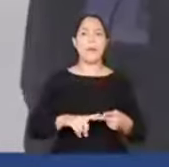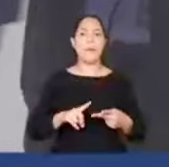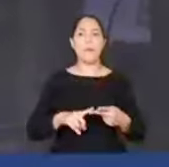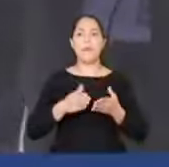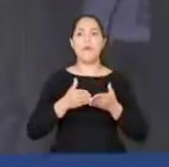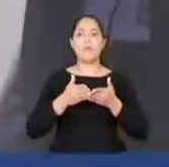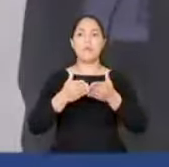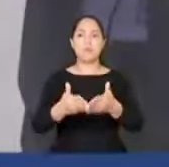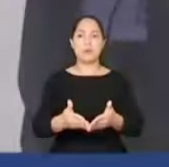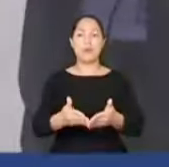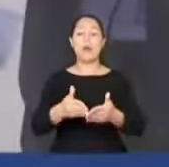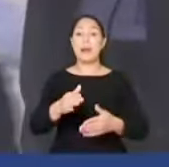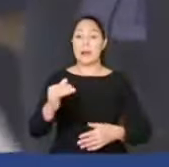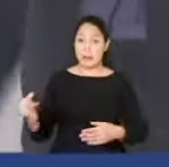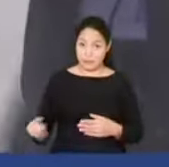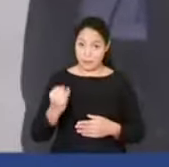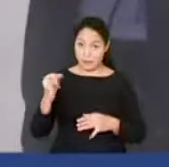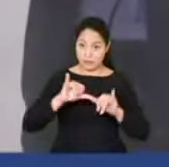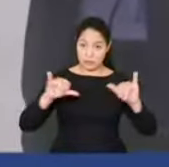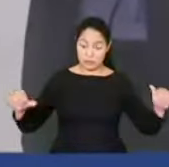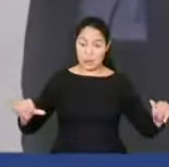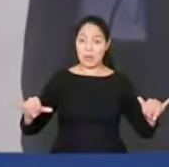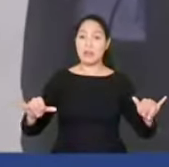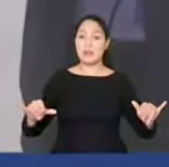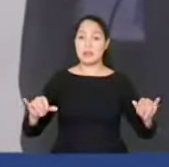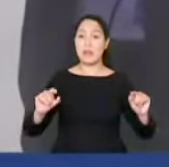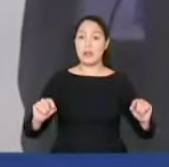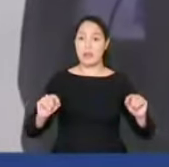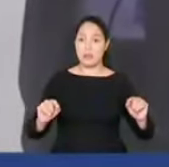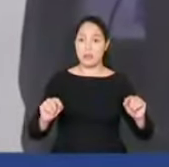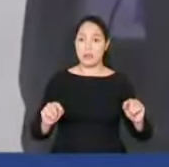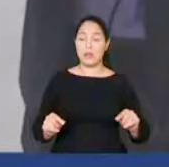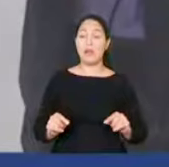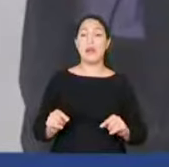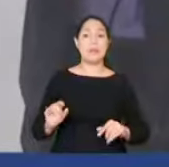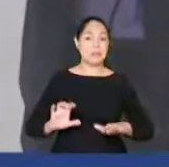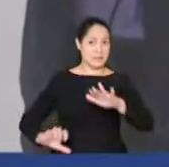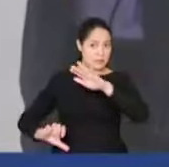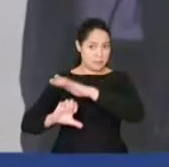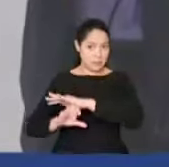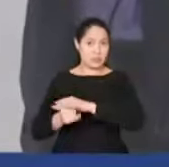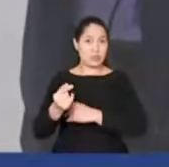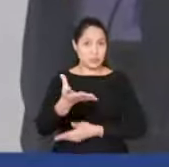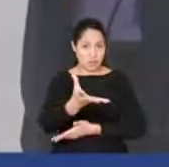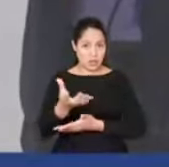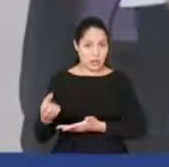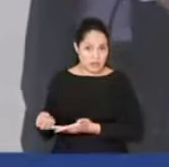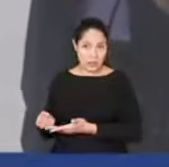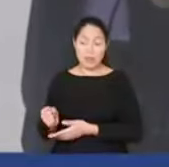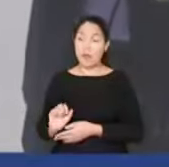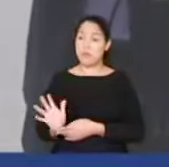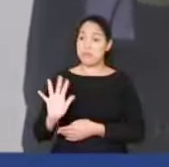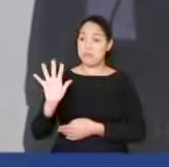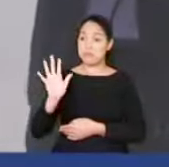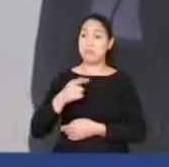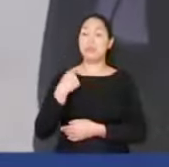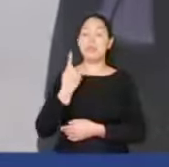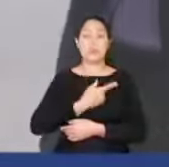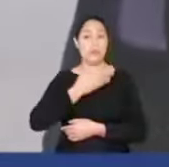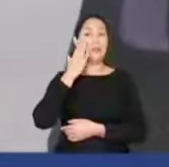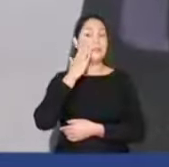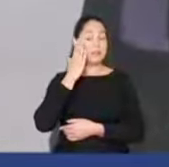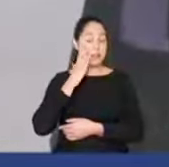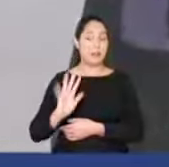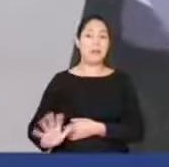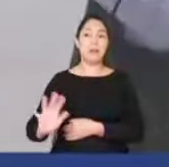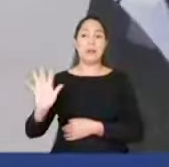recebem quando transportam um pet. E não é pouco, é caro. E todos nós sabemos quanto está caro a passagem aérea, porém